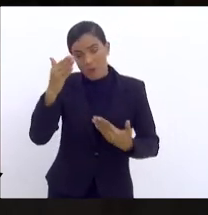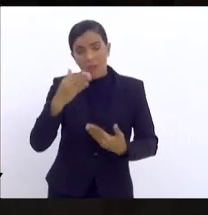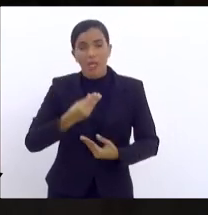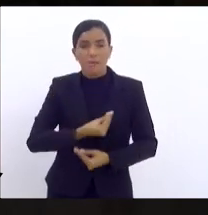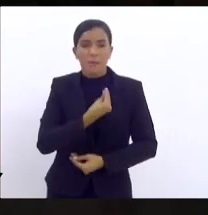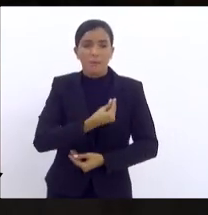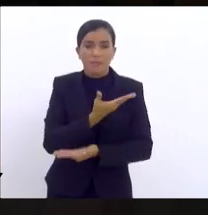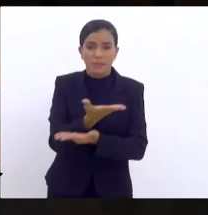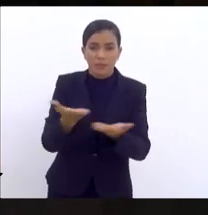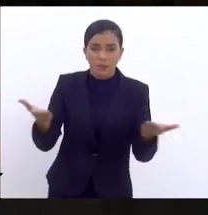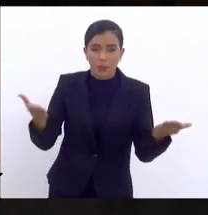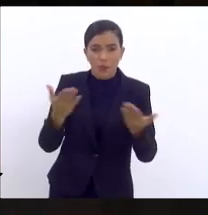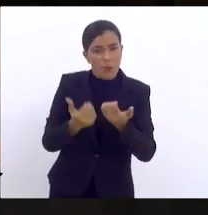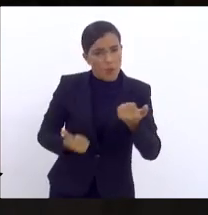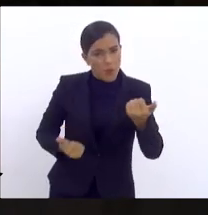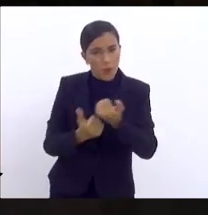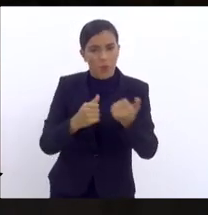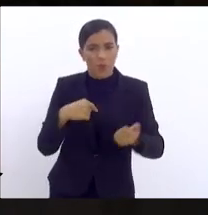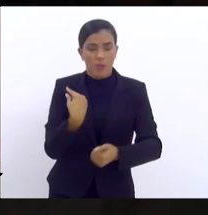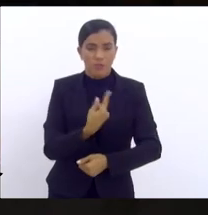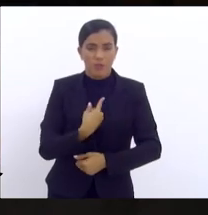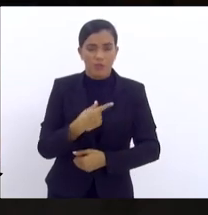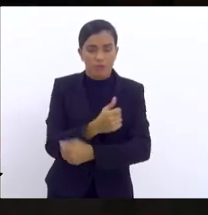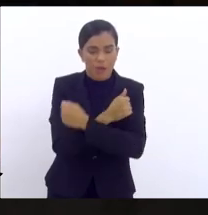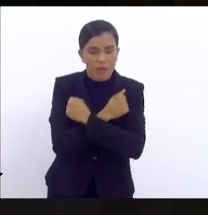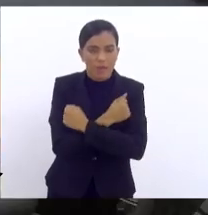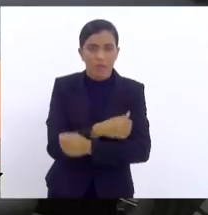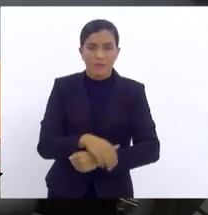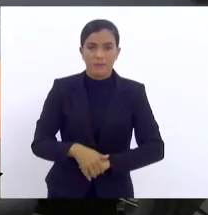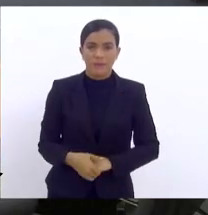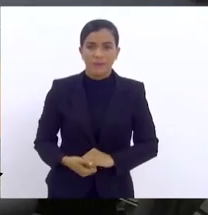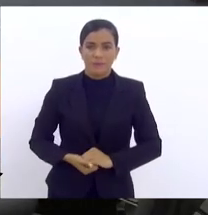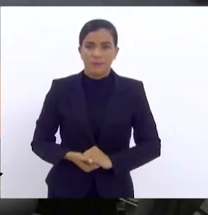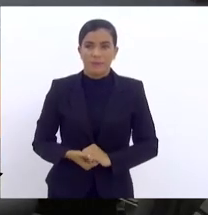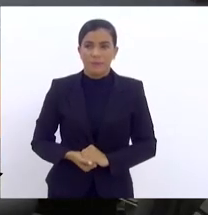presença de todos vocês e contem com a gente aí um abraço